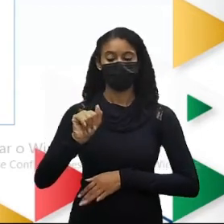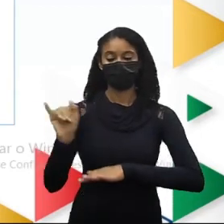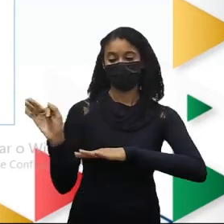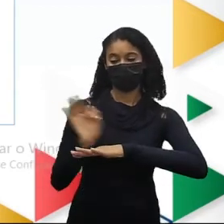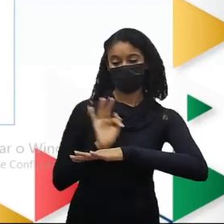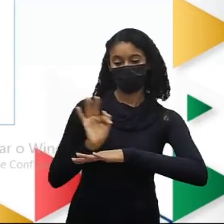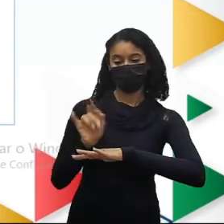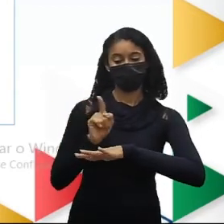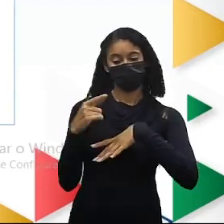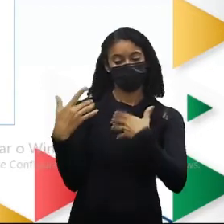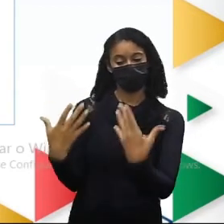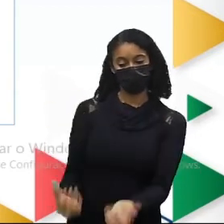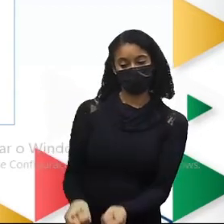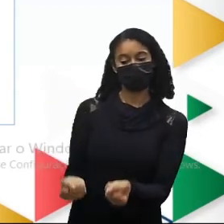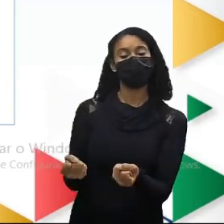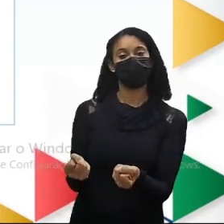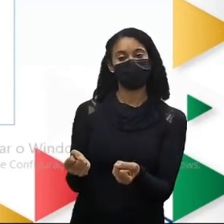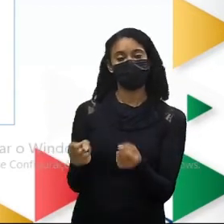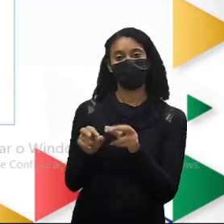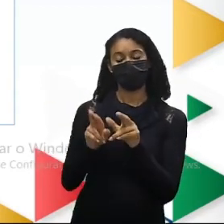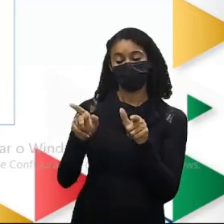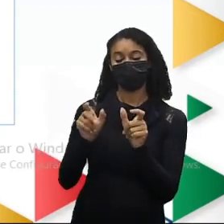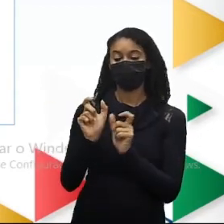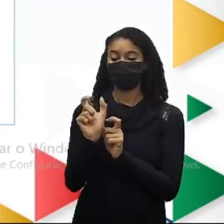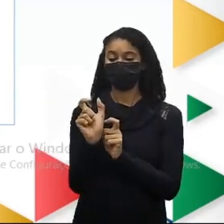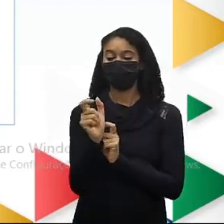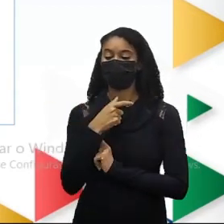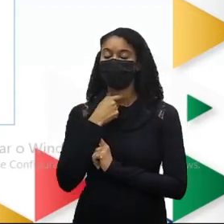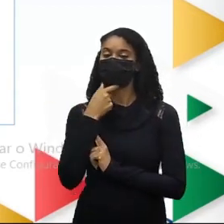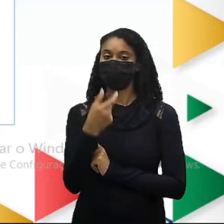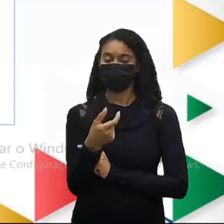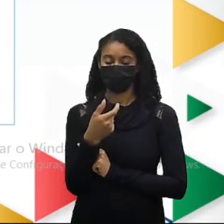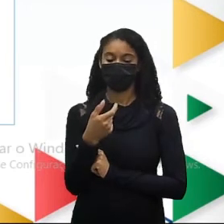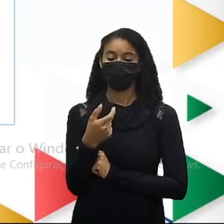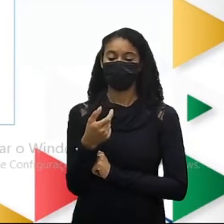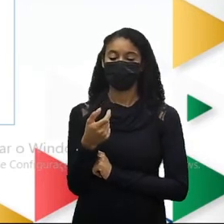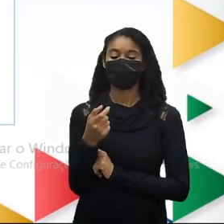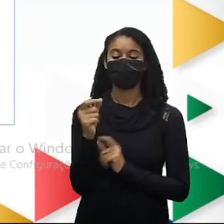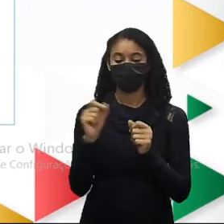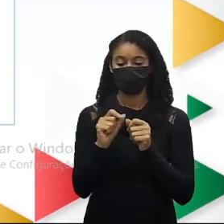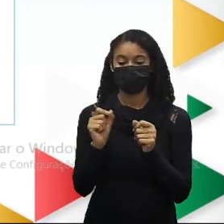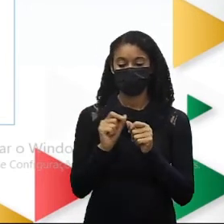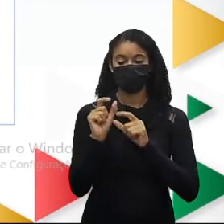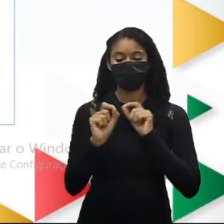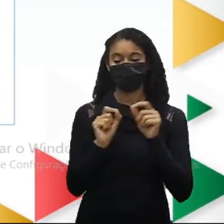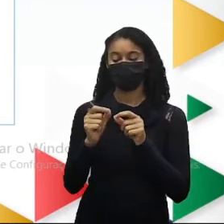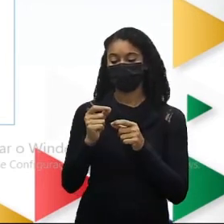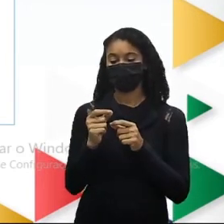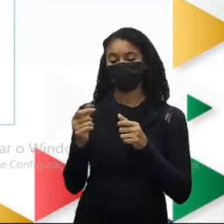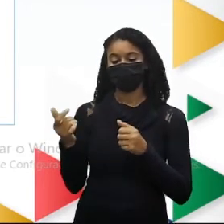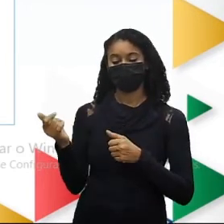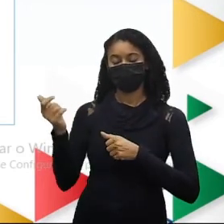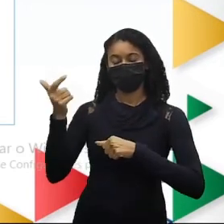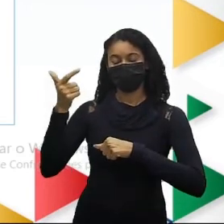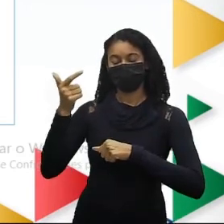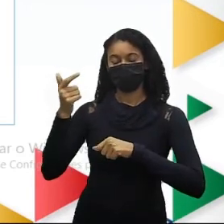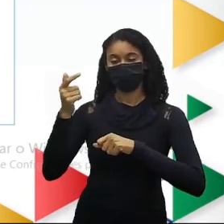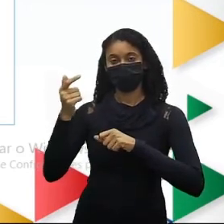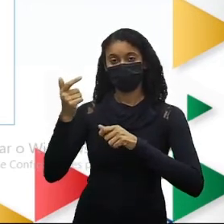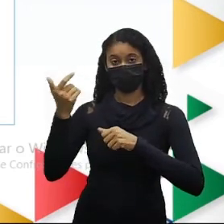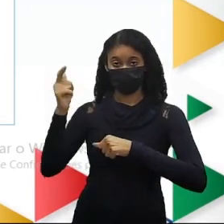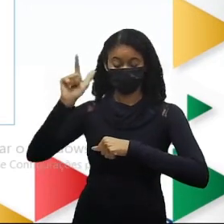na pronúncia ou no léxico de uma palavra, comete-se o preconceito linguístico. Ele também